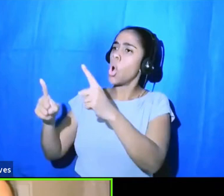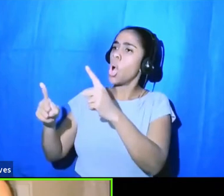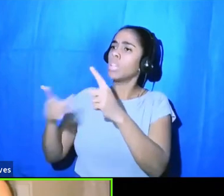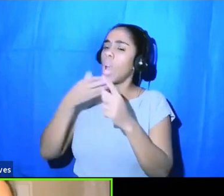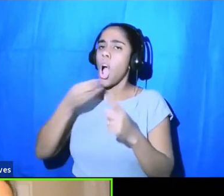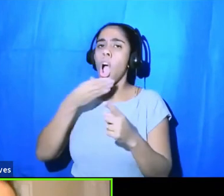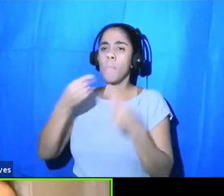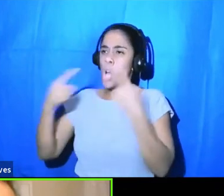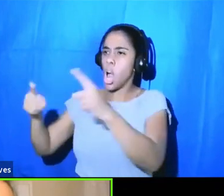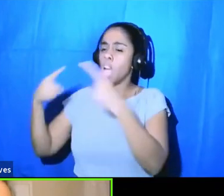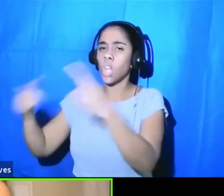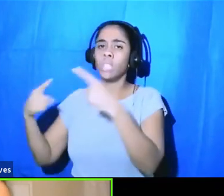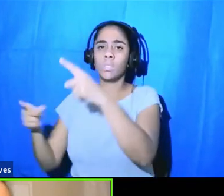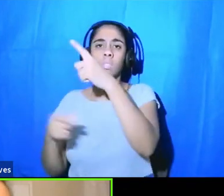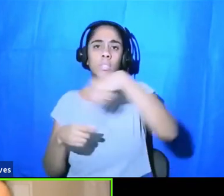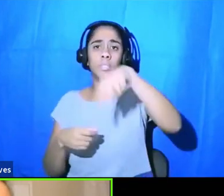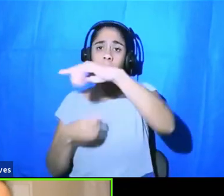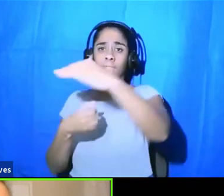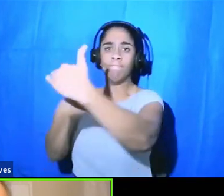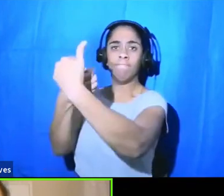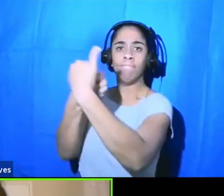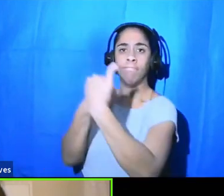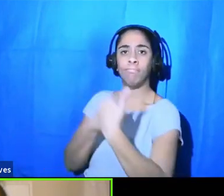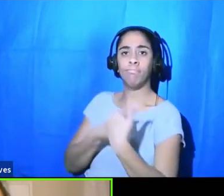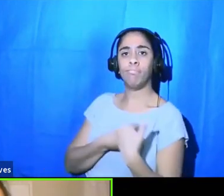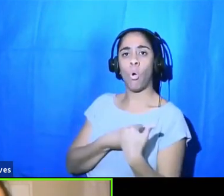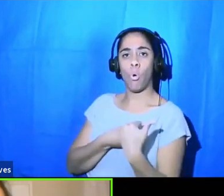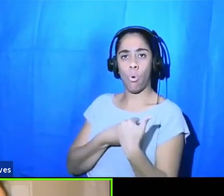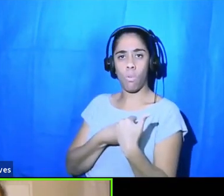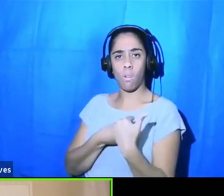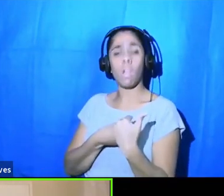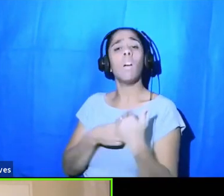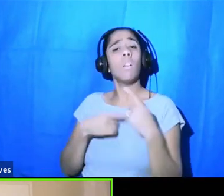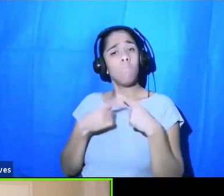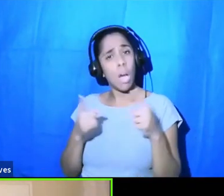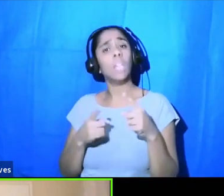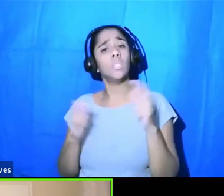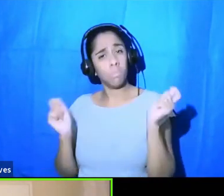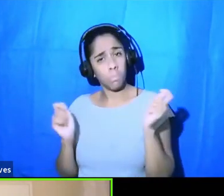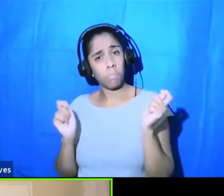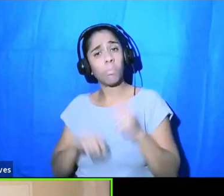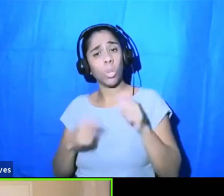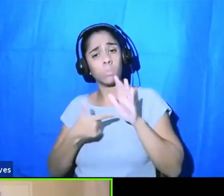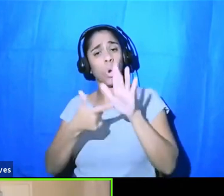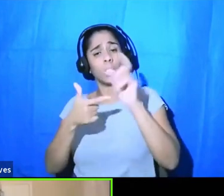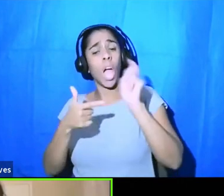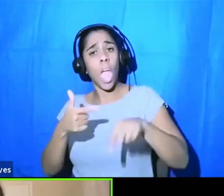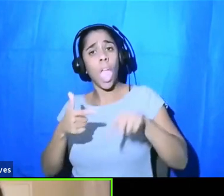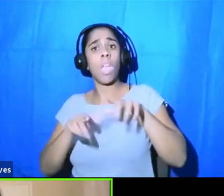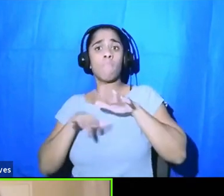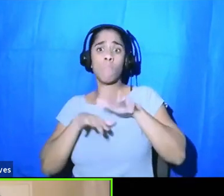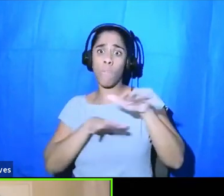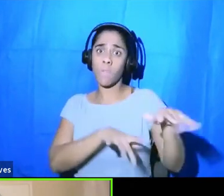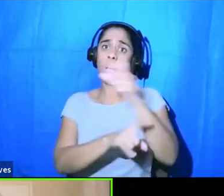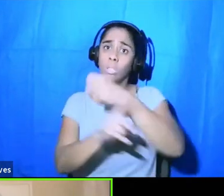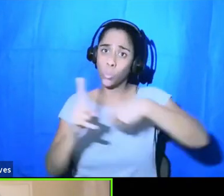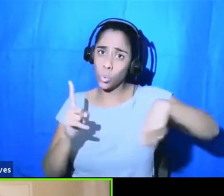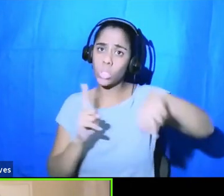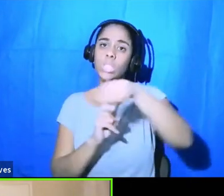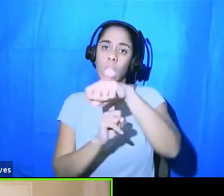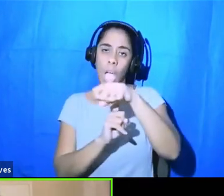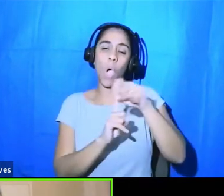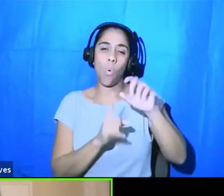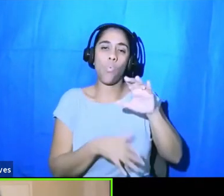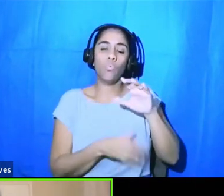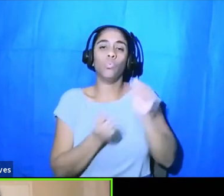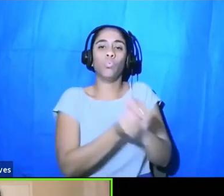movimento social, e aí a coordenadora feminista 8 de março é uma das organizações que tem um rol